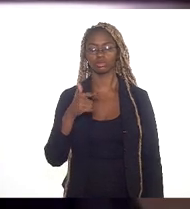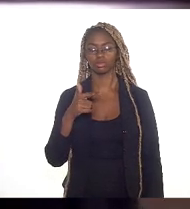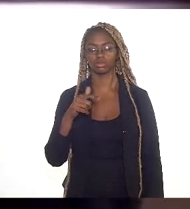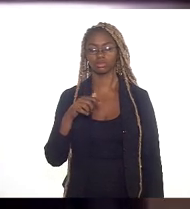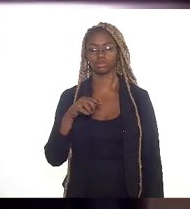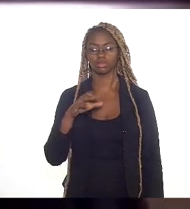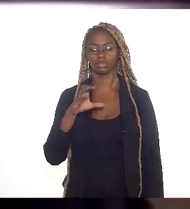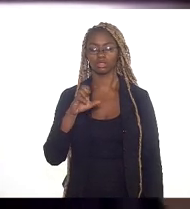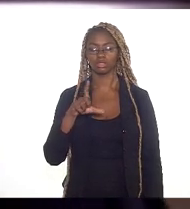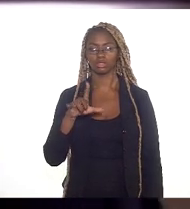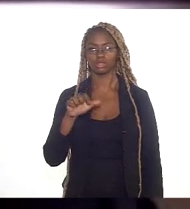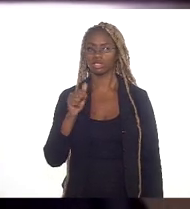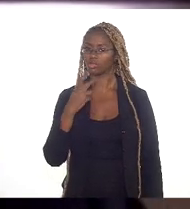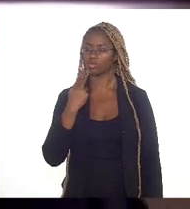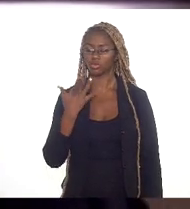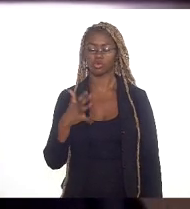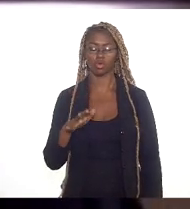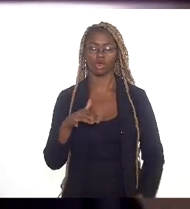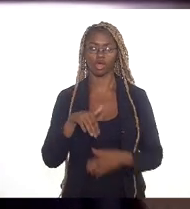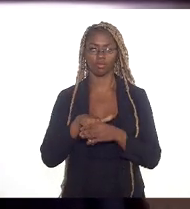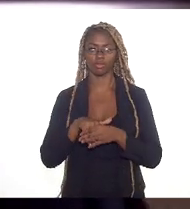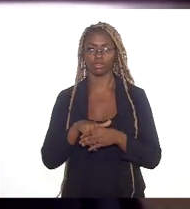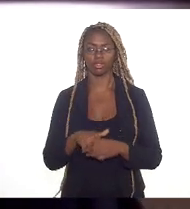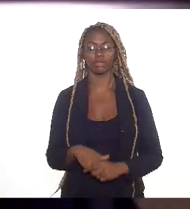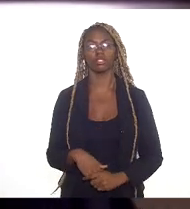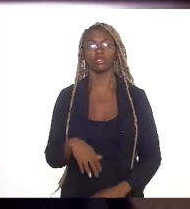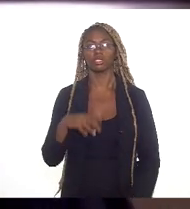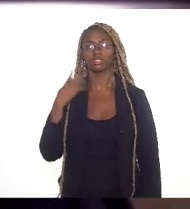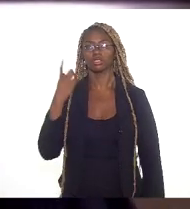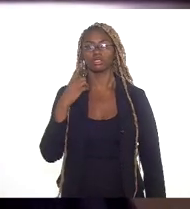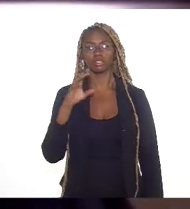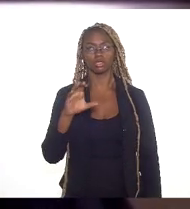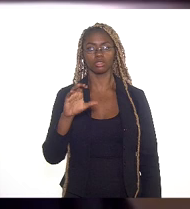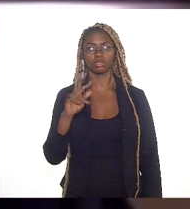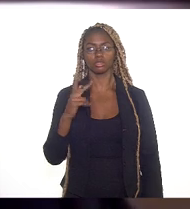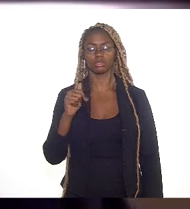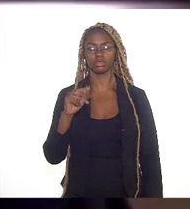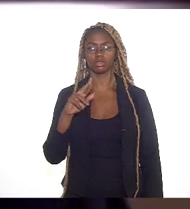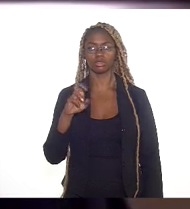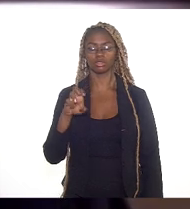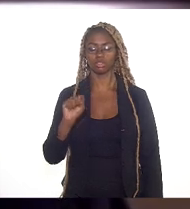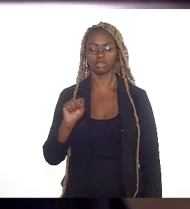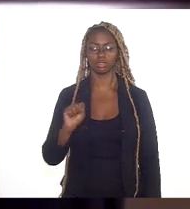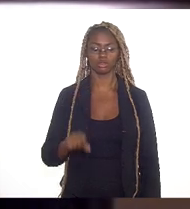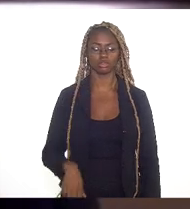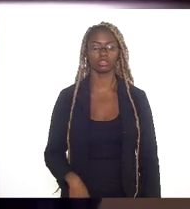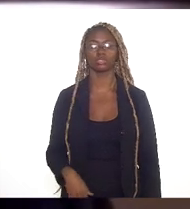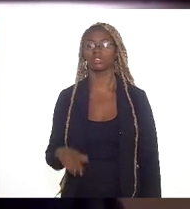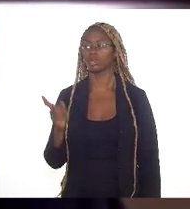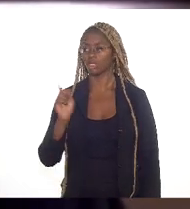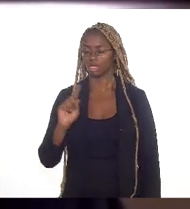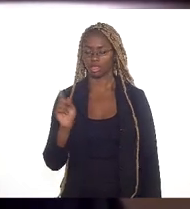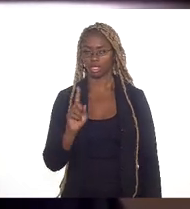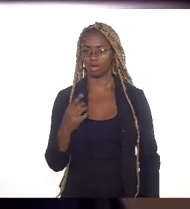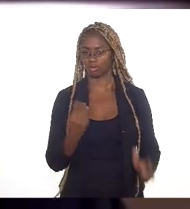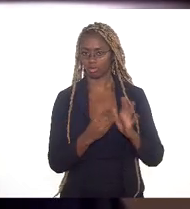declarou abstenção. Deputado Charles Batista. Votou não no grupo.